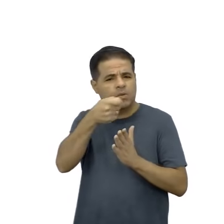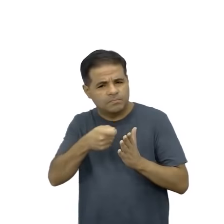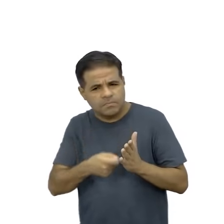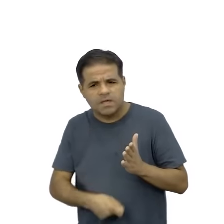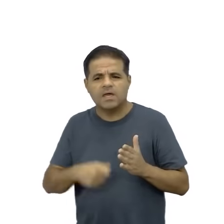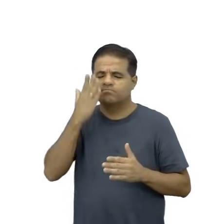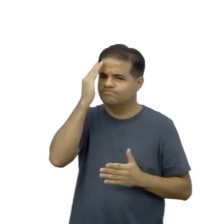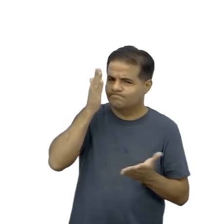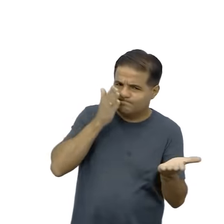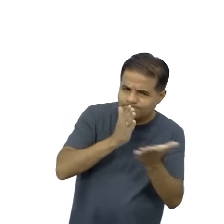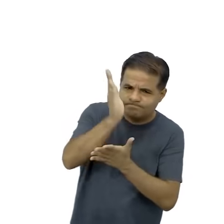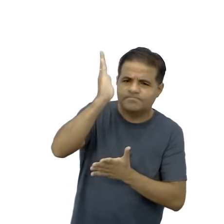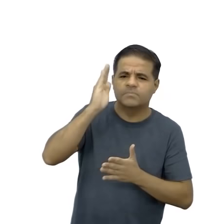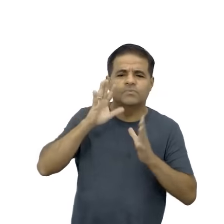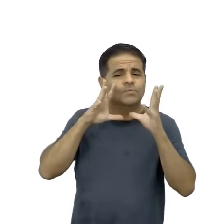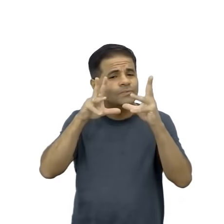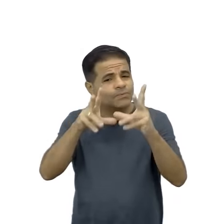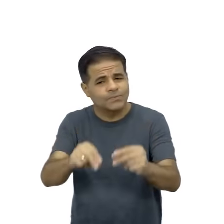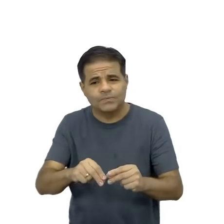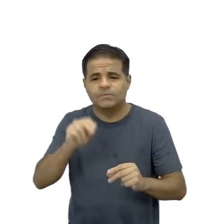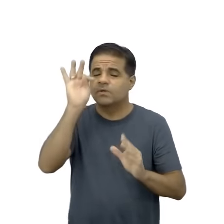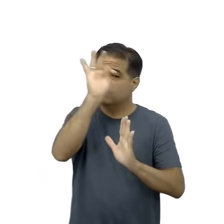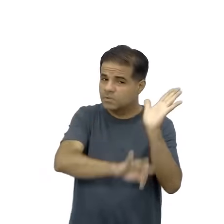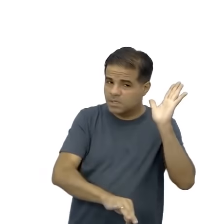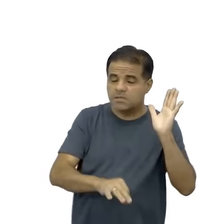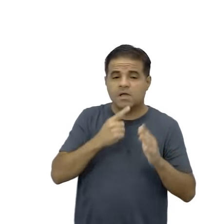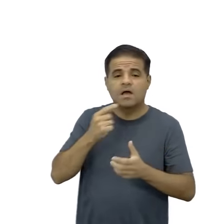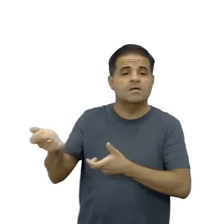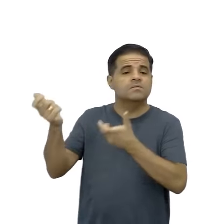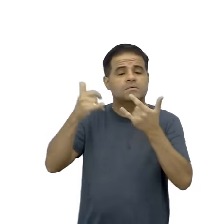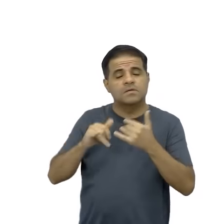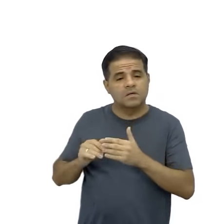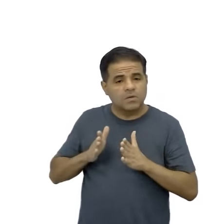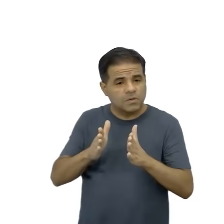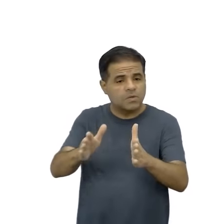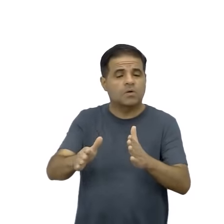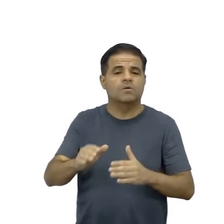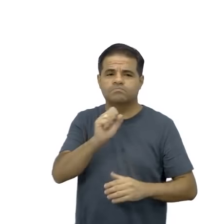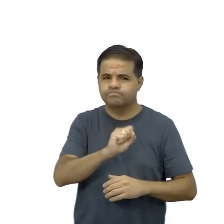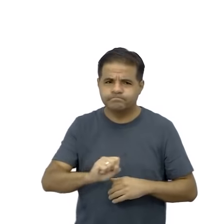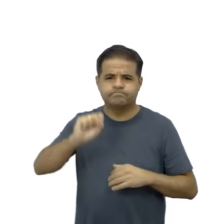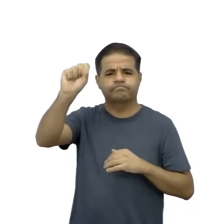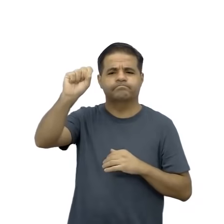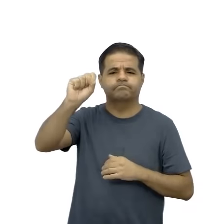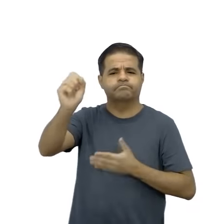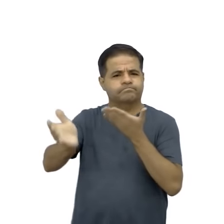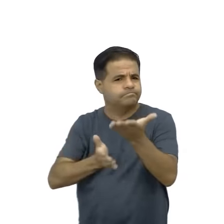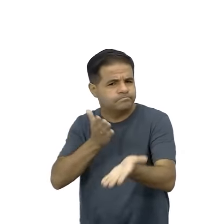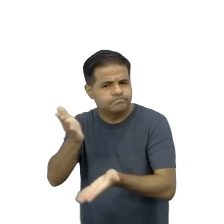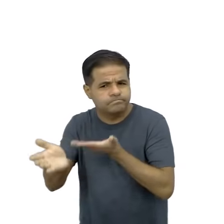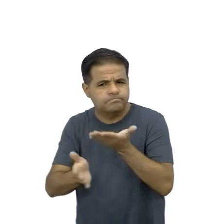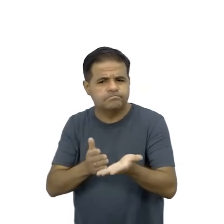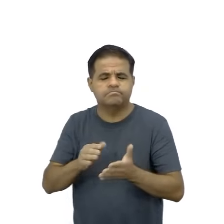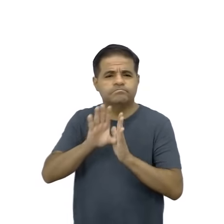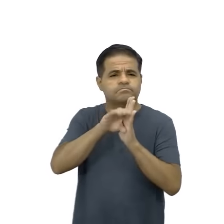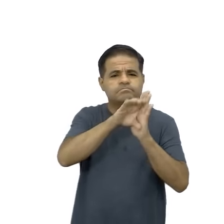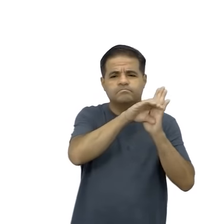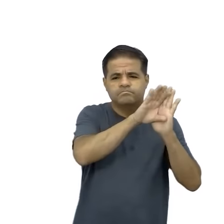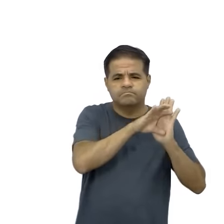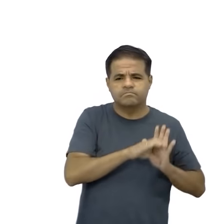roteiro, sucesso. Então, é um texto, né, que está falando sobre a jornada do herói, que trata dessas questões do conceito